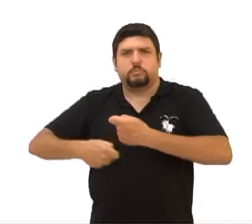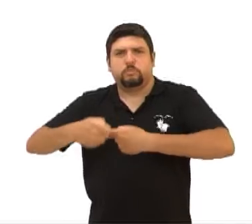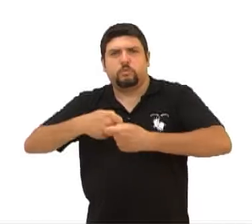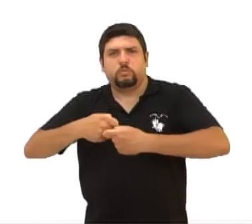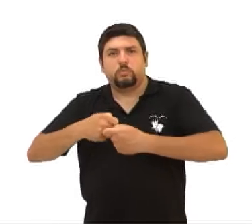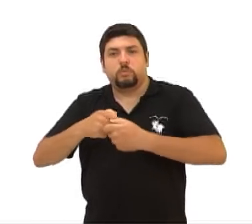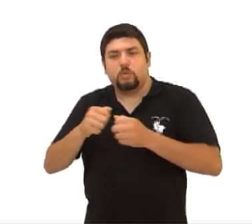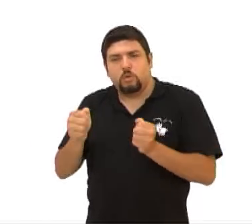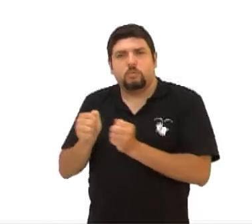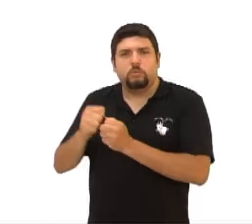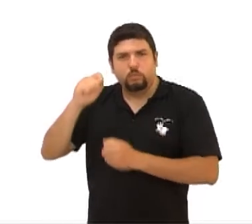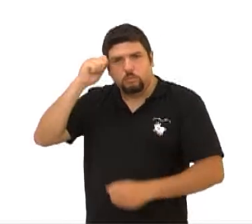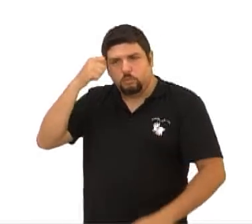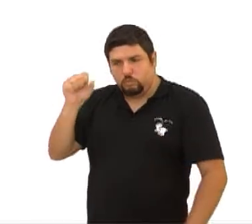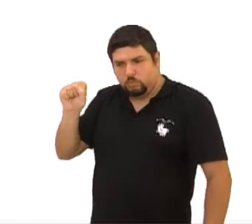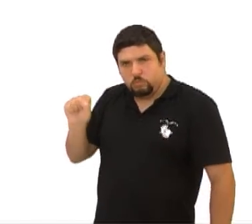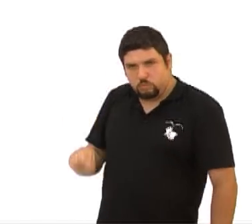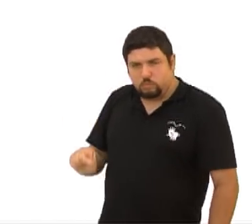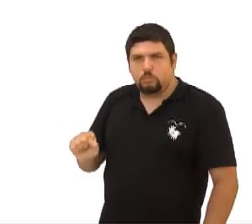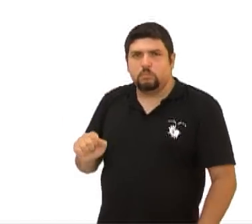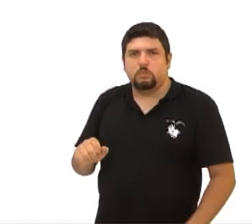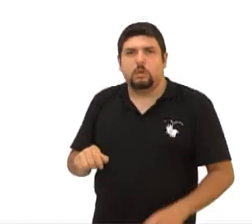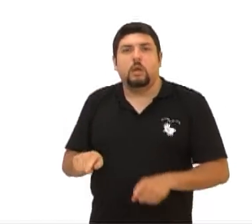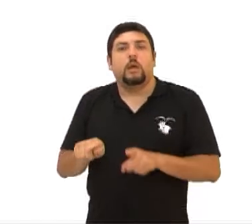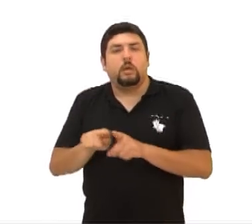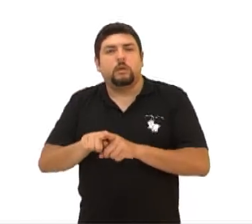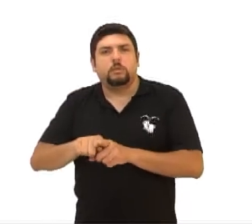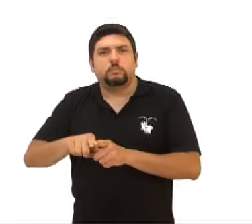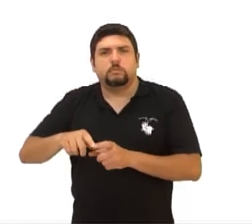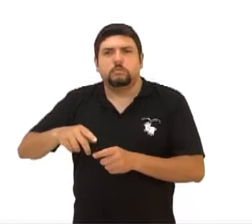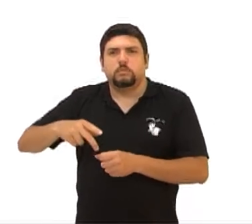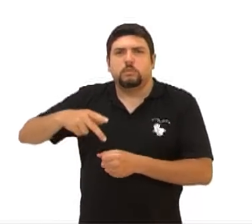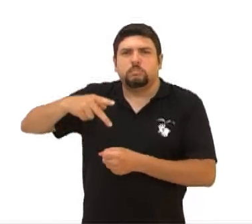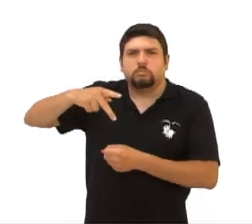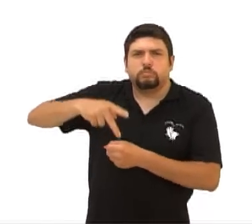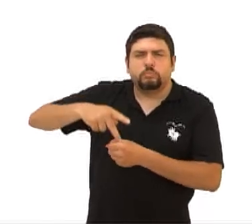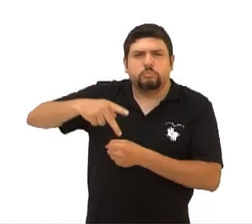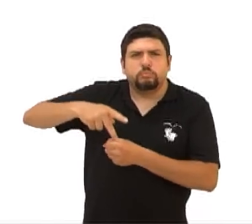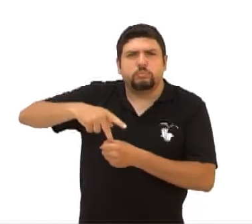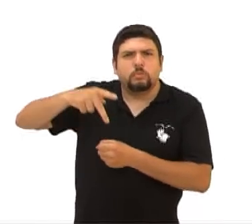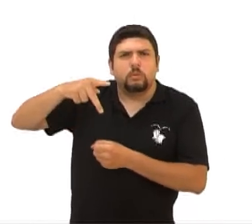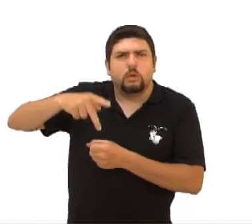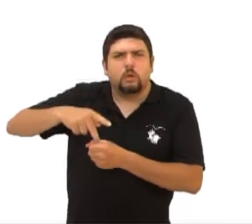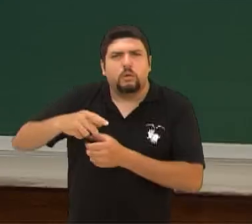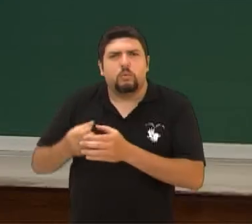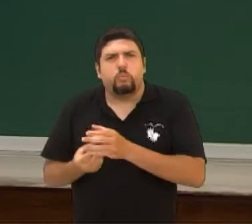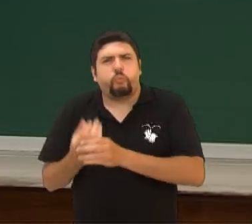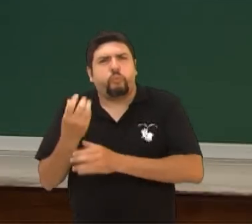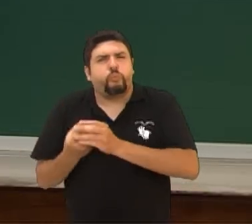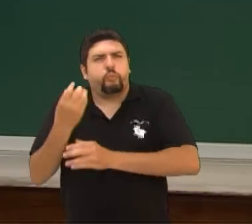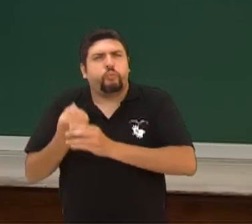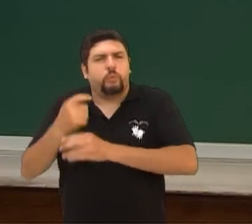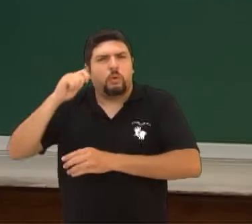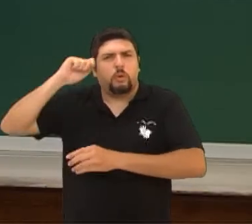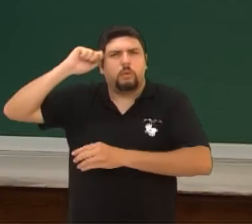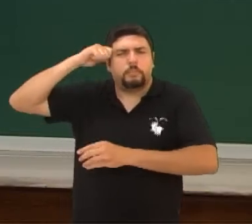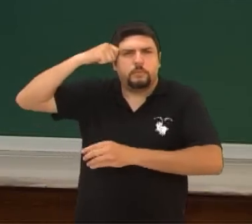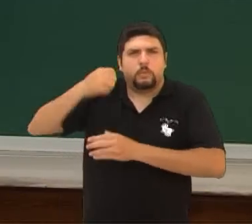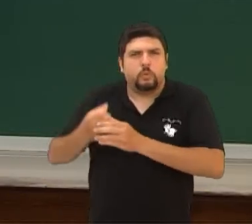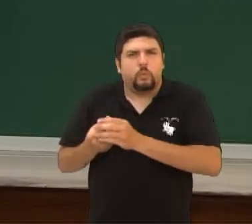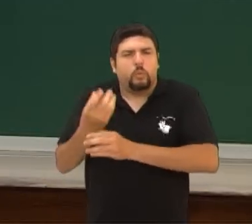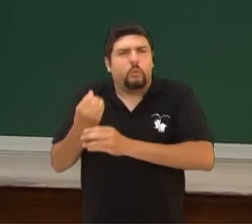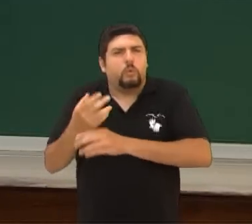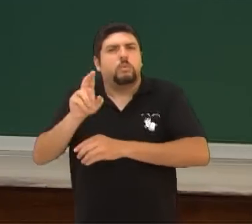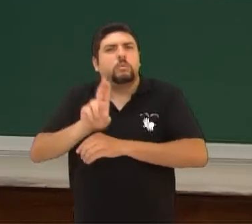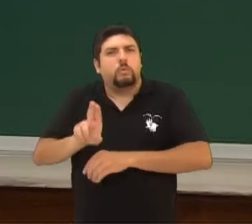Sul. É uma grande exportadora de petróleo e possui muitas reservas minerais expressivas, que são